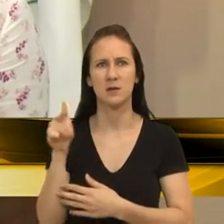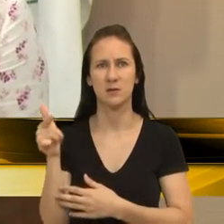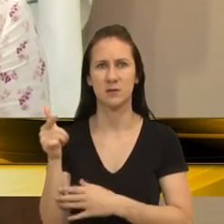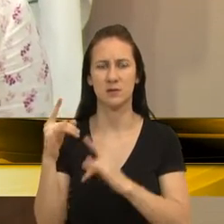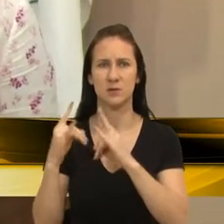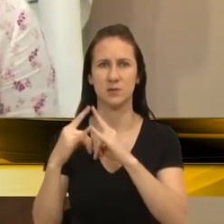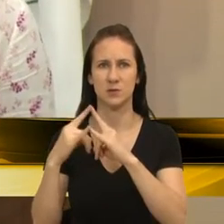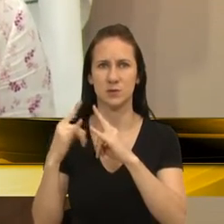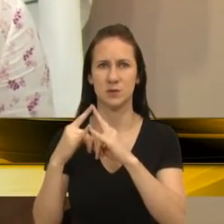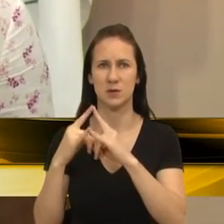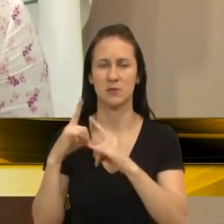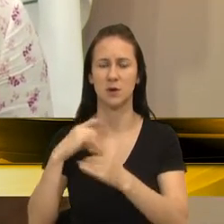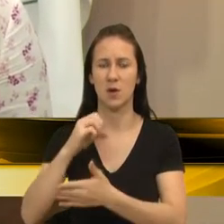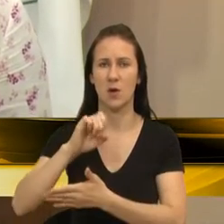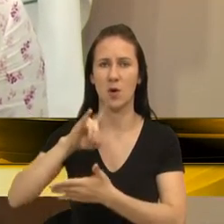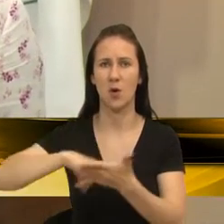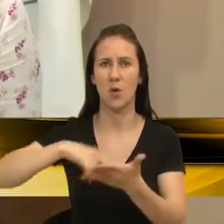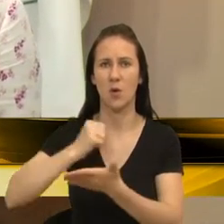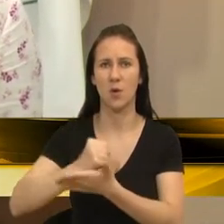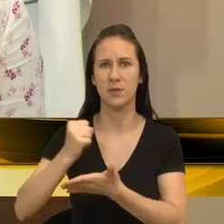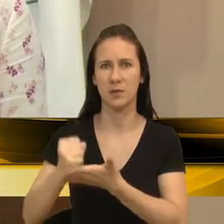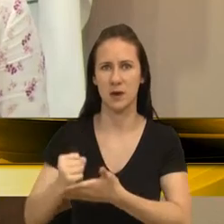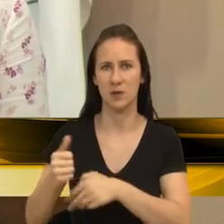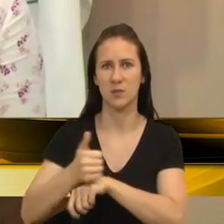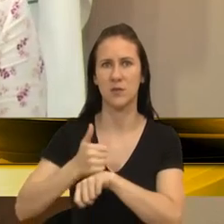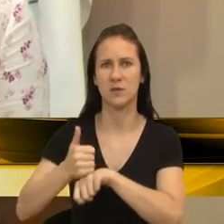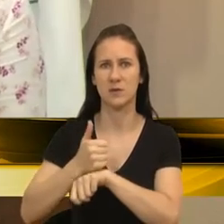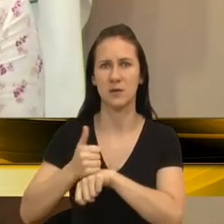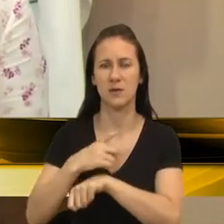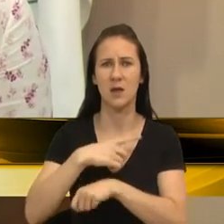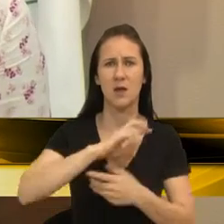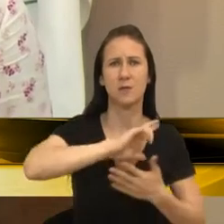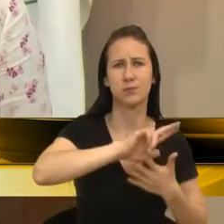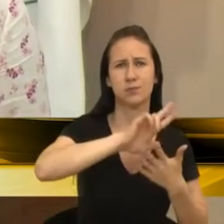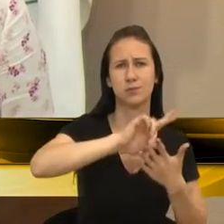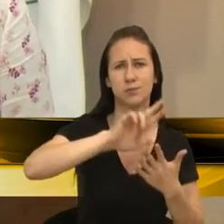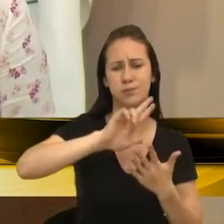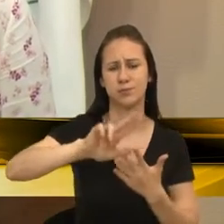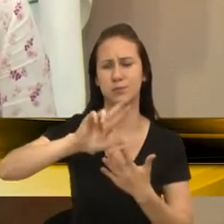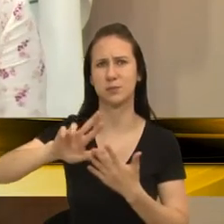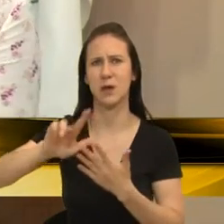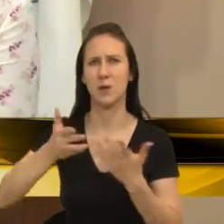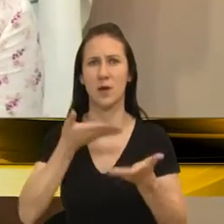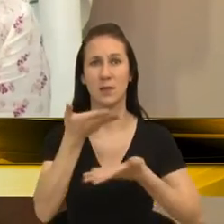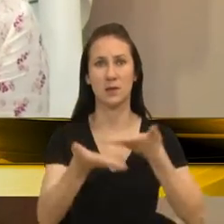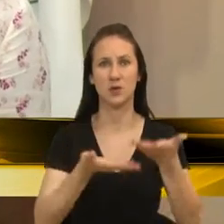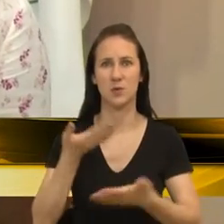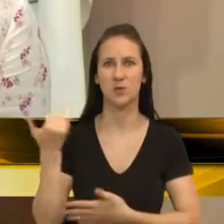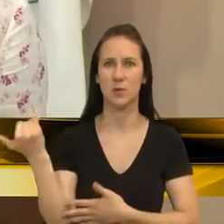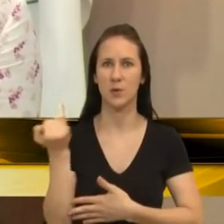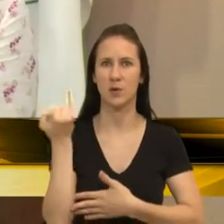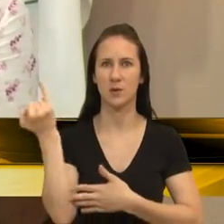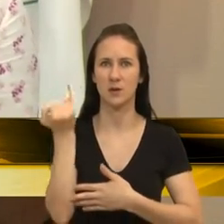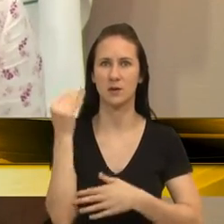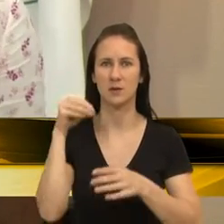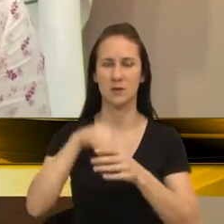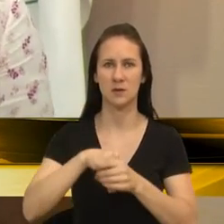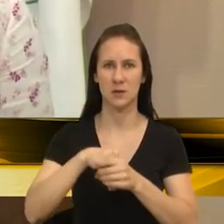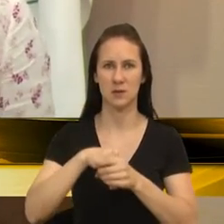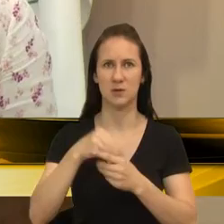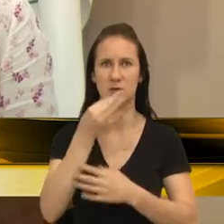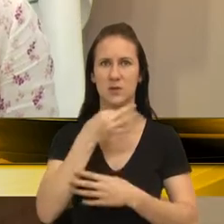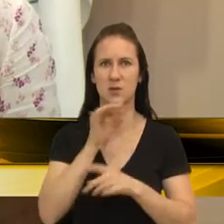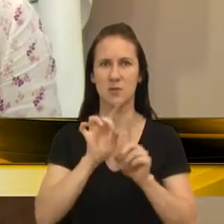com alguns profissionais. Então, a gente está falando de vários serviços importantes para a nossa cidade, que de um dia para o outro vão ter que demitir todos